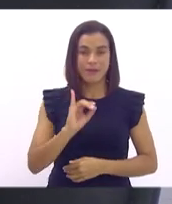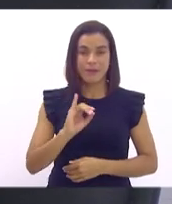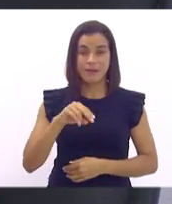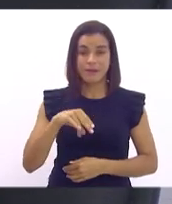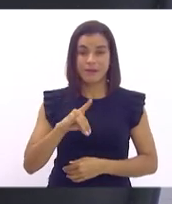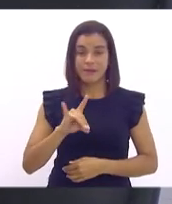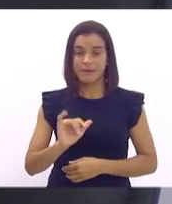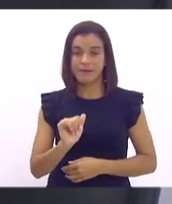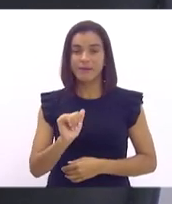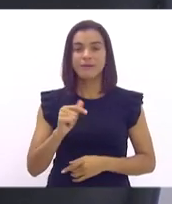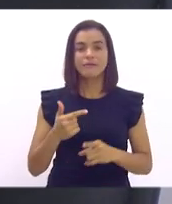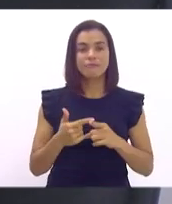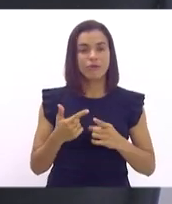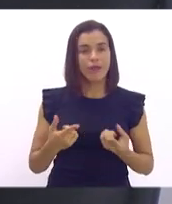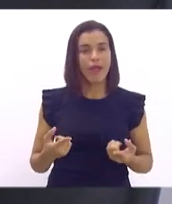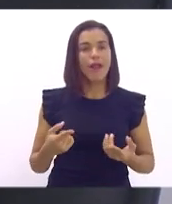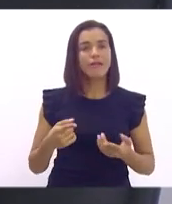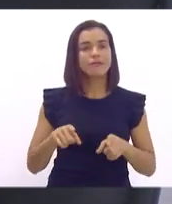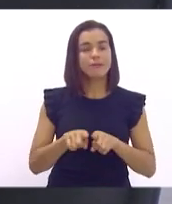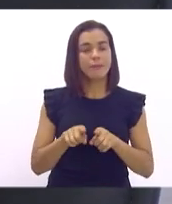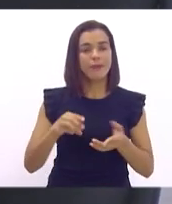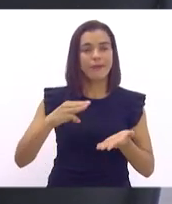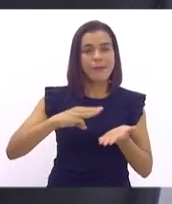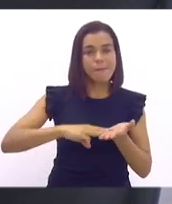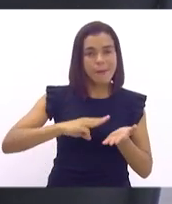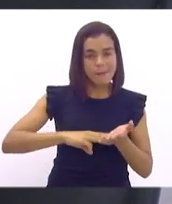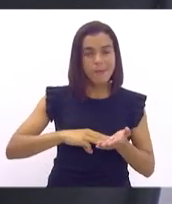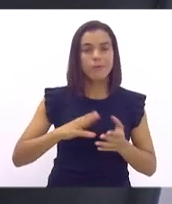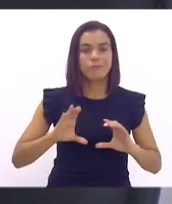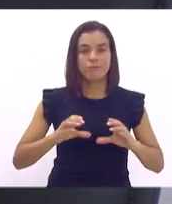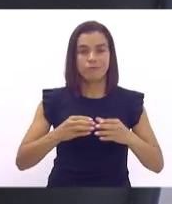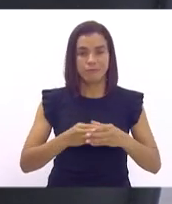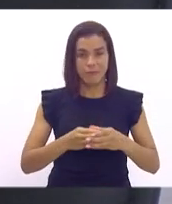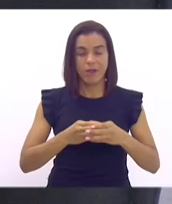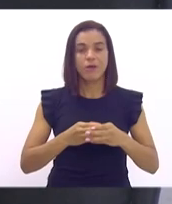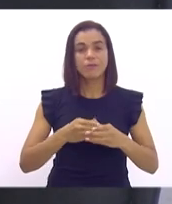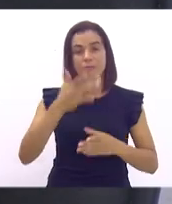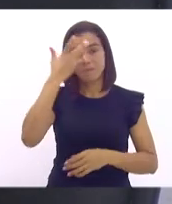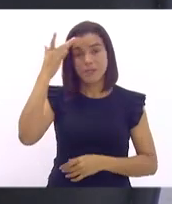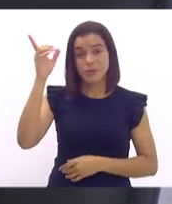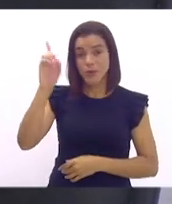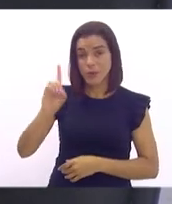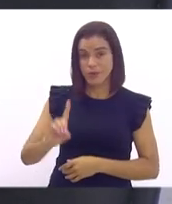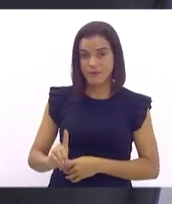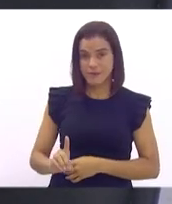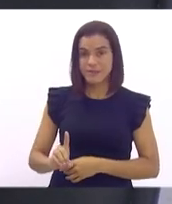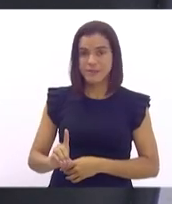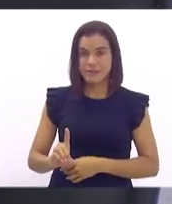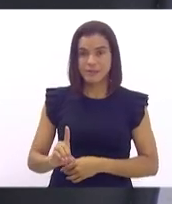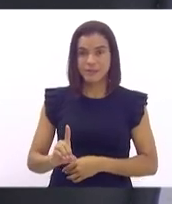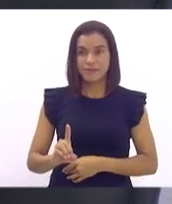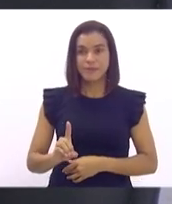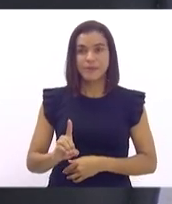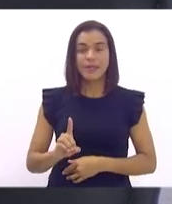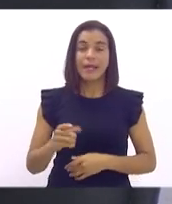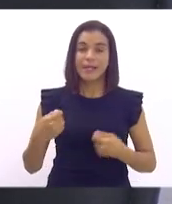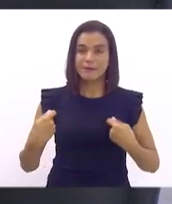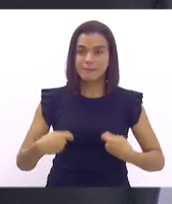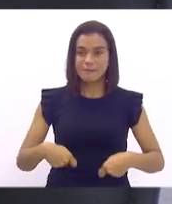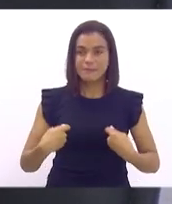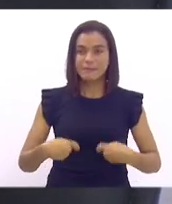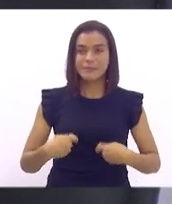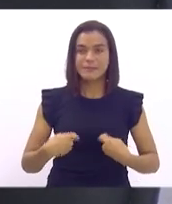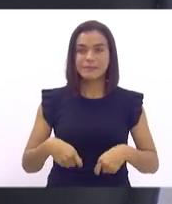ela também é integrante da Comissão das Pessoas com Deficiência. E ela vai